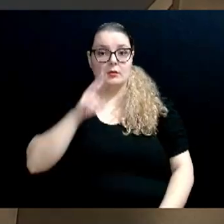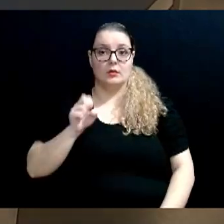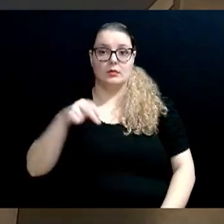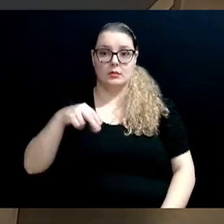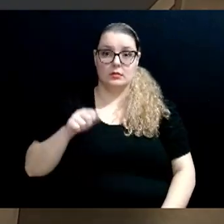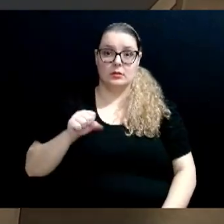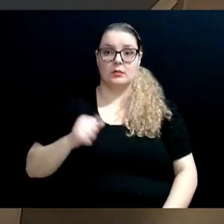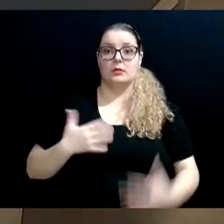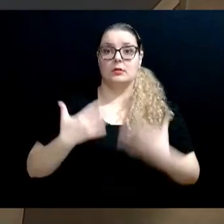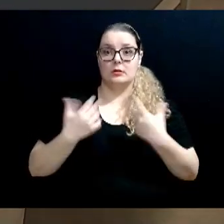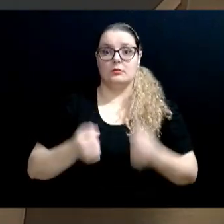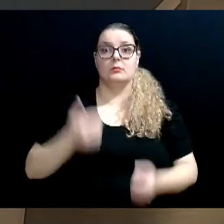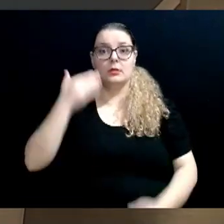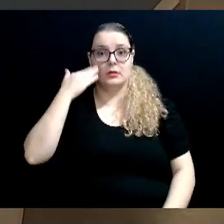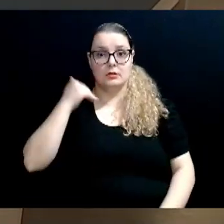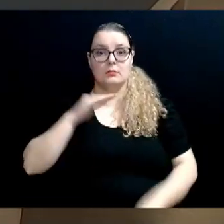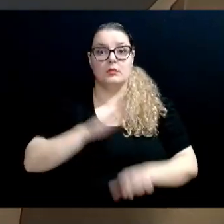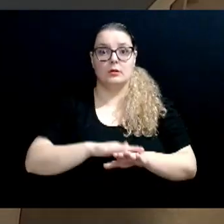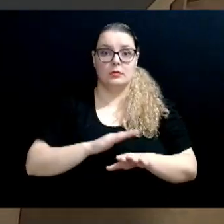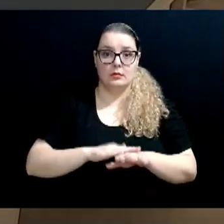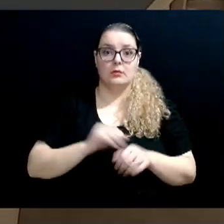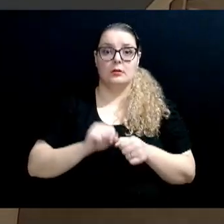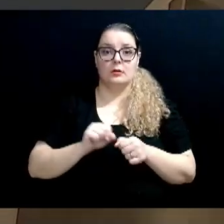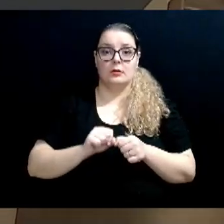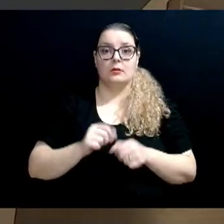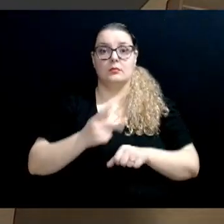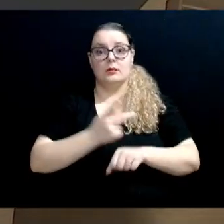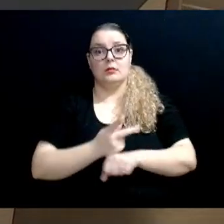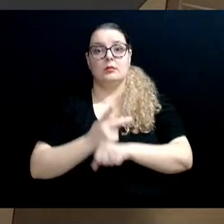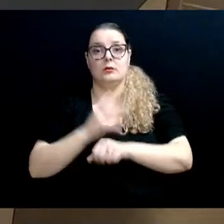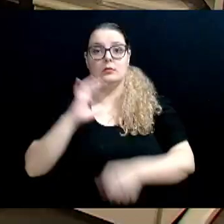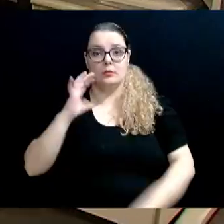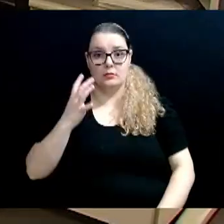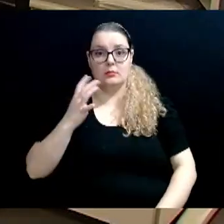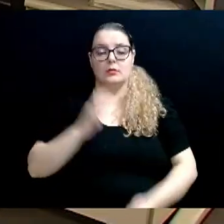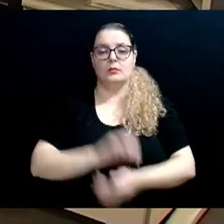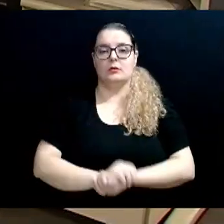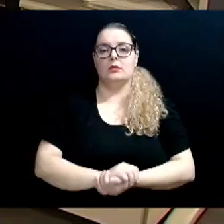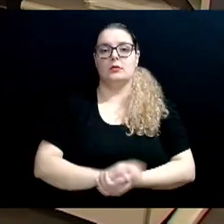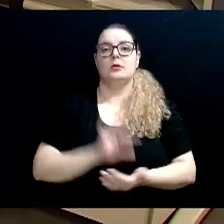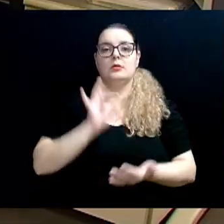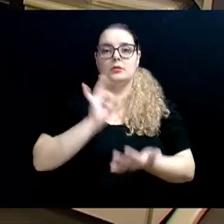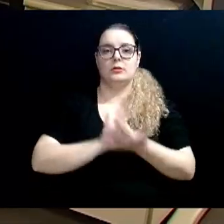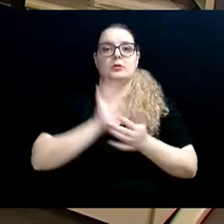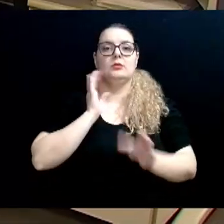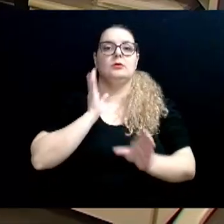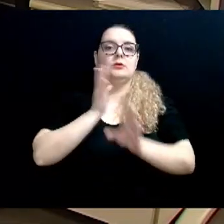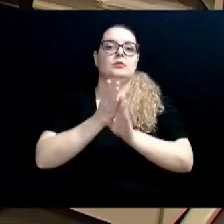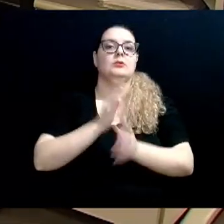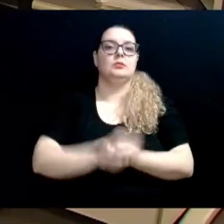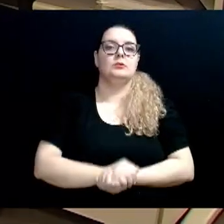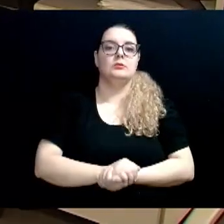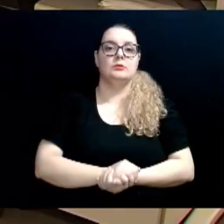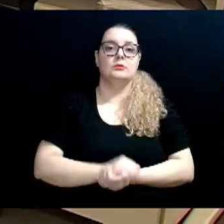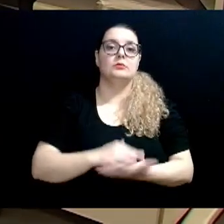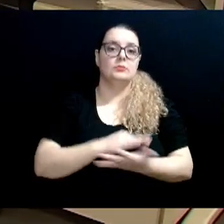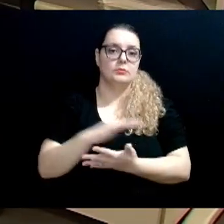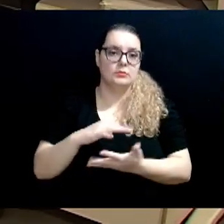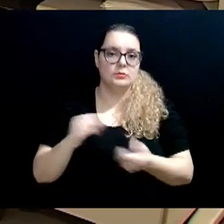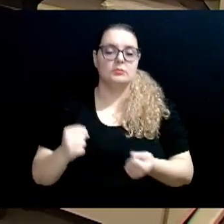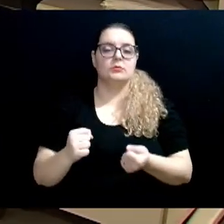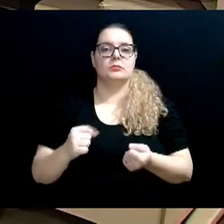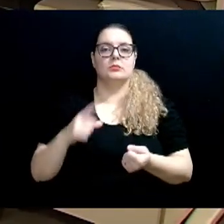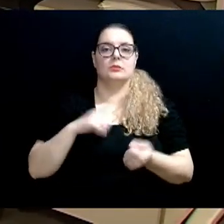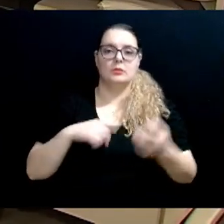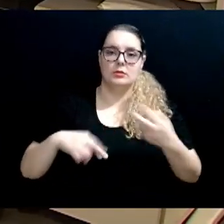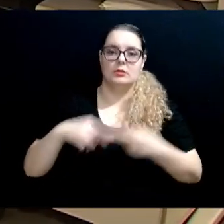as ações que levam aos prêmios, elas vão, de fato, ao encontro de algo sustentável, de algo que tem a ver, está ligado